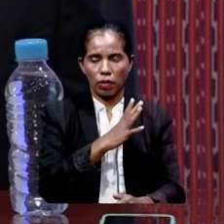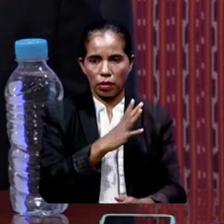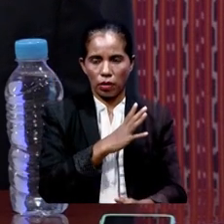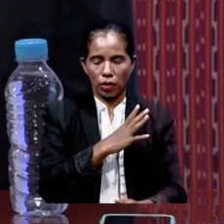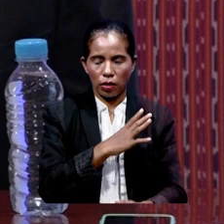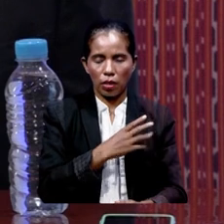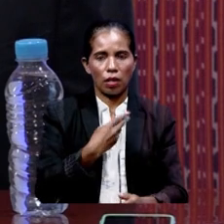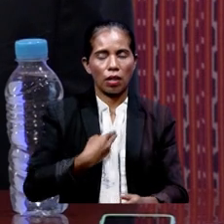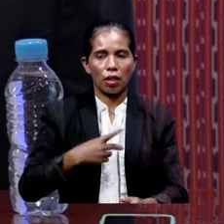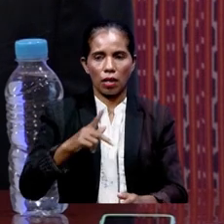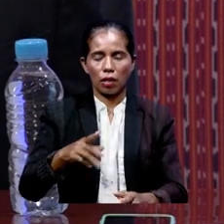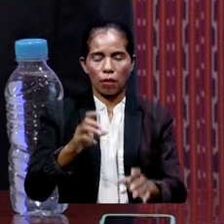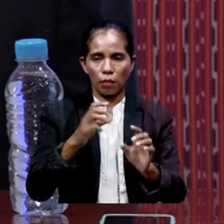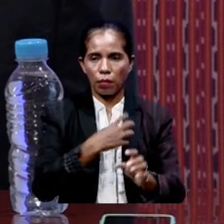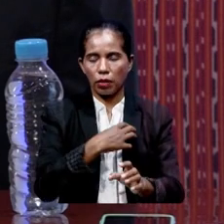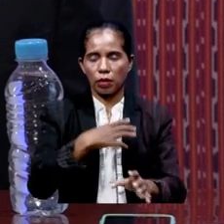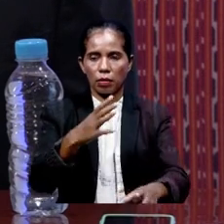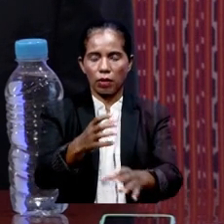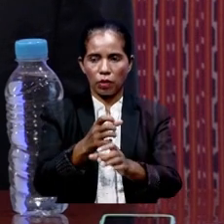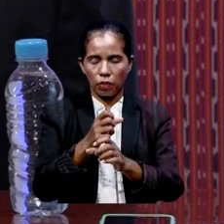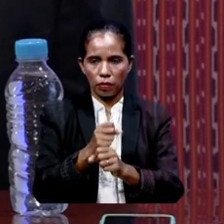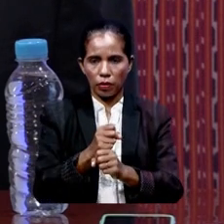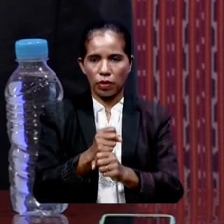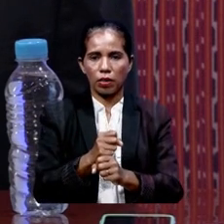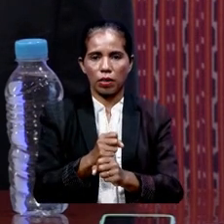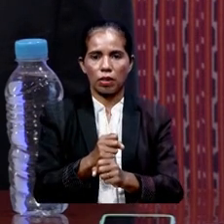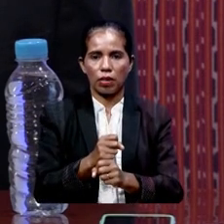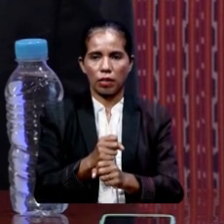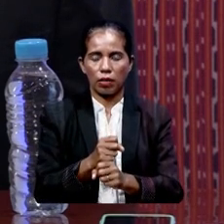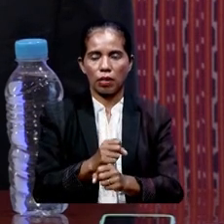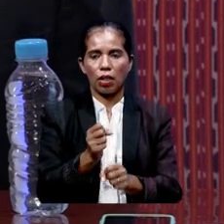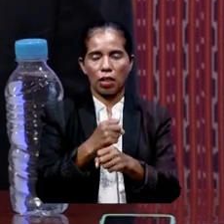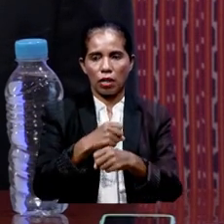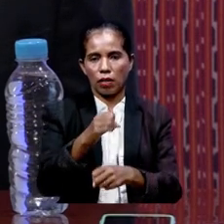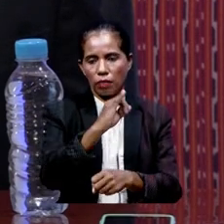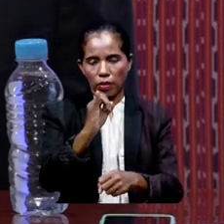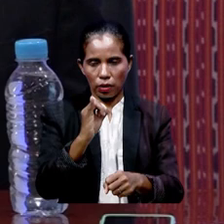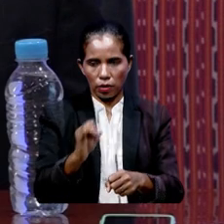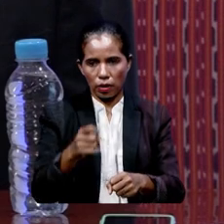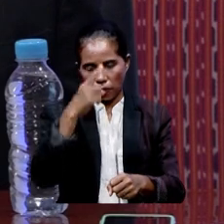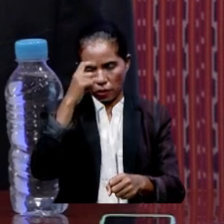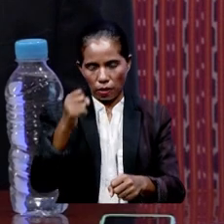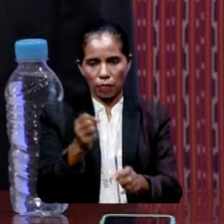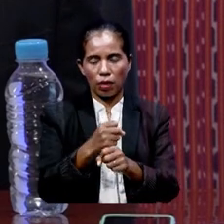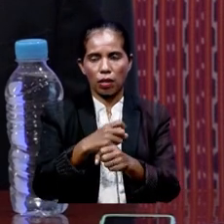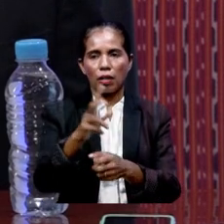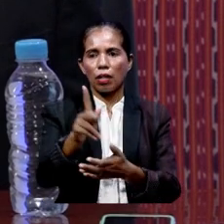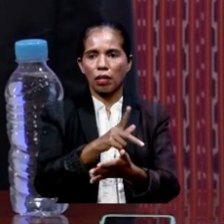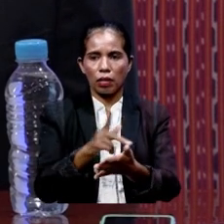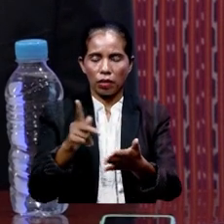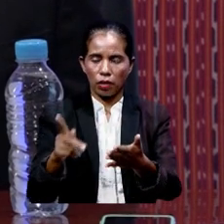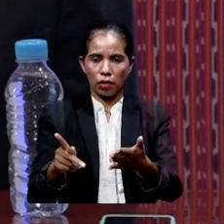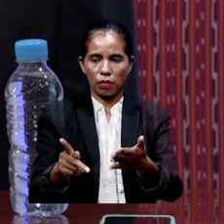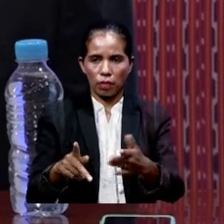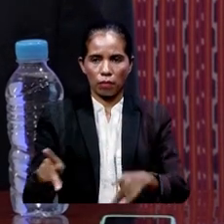acto da né polícia mais bem foto na linha não sabe papel mesmo be investigação nia também acto né crime be não